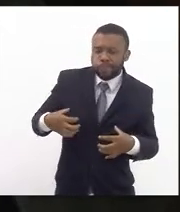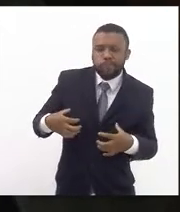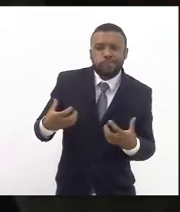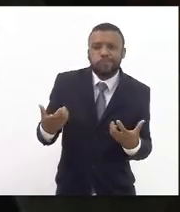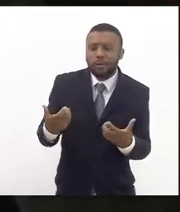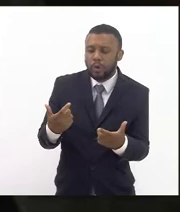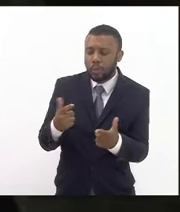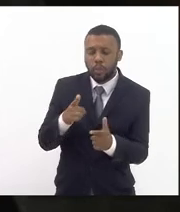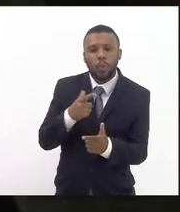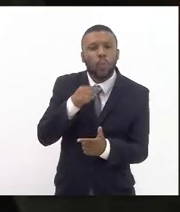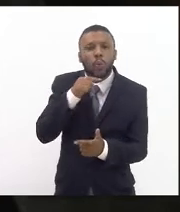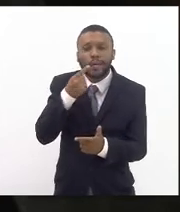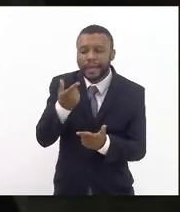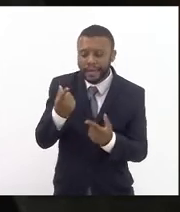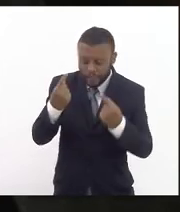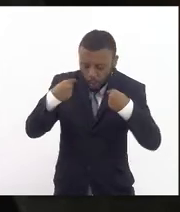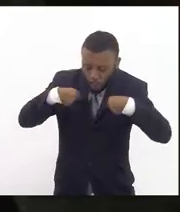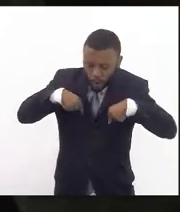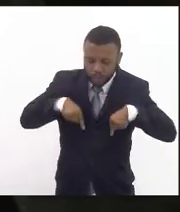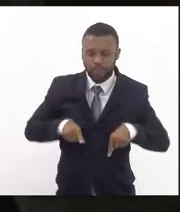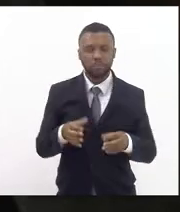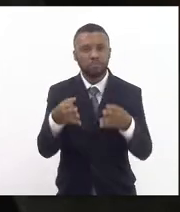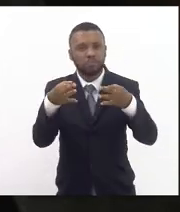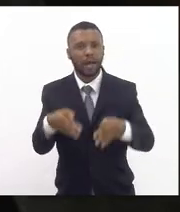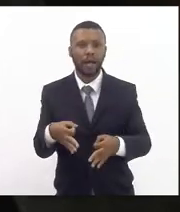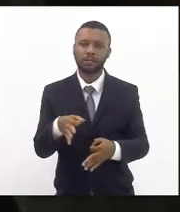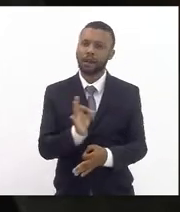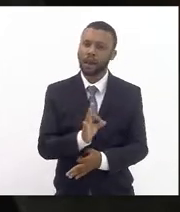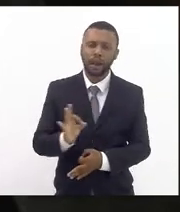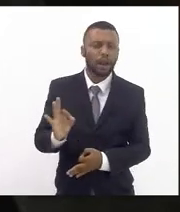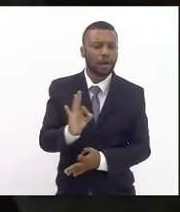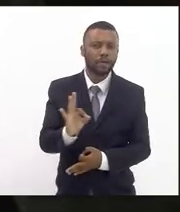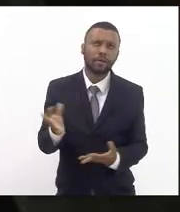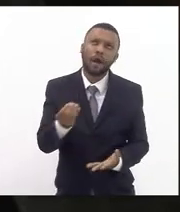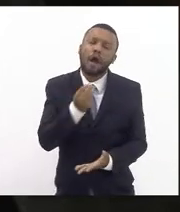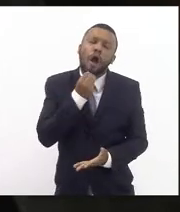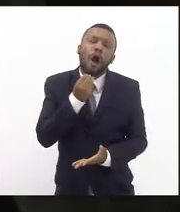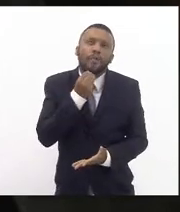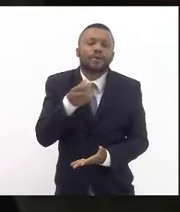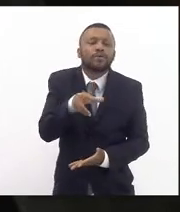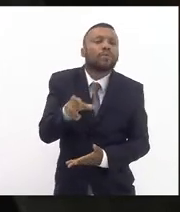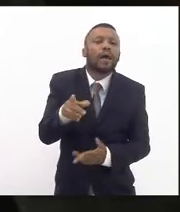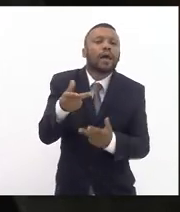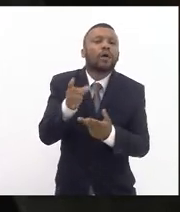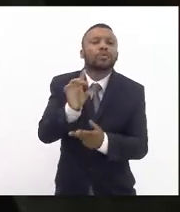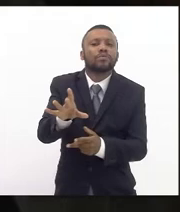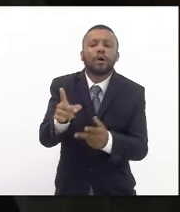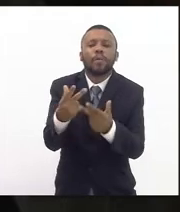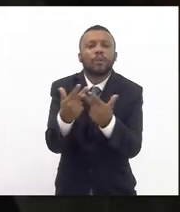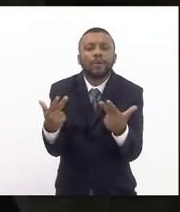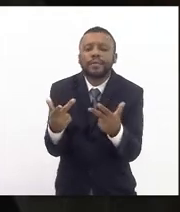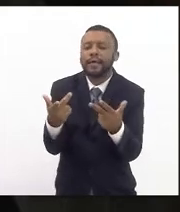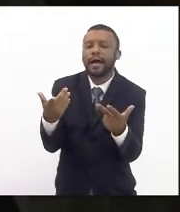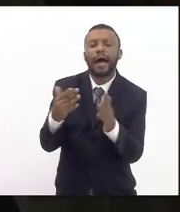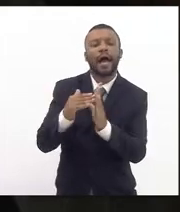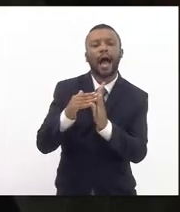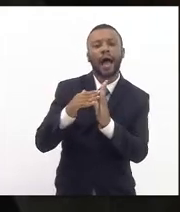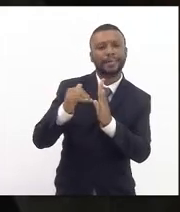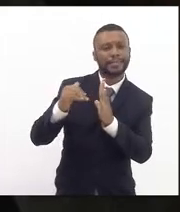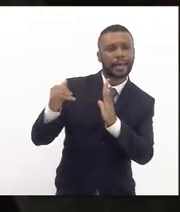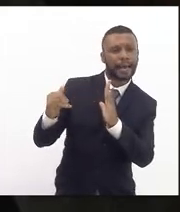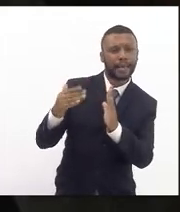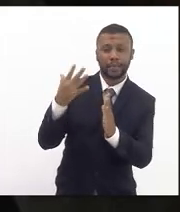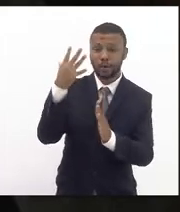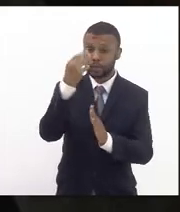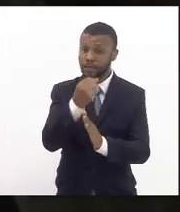funcionar o seu organismo. Então, é claro que não se trata de uma questão estética, é uma questão de saúde